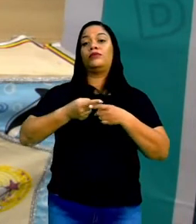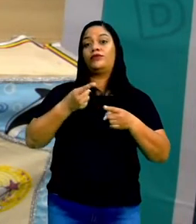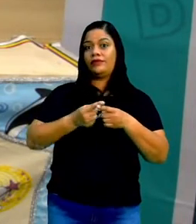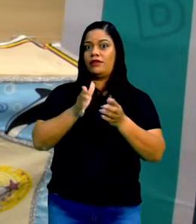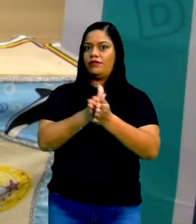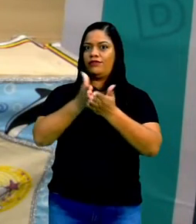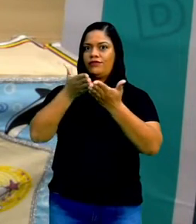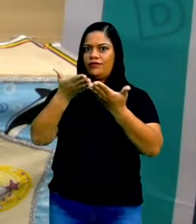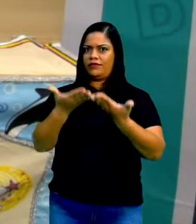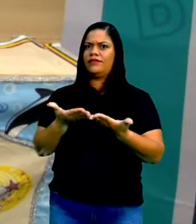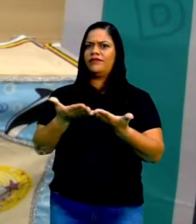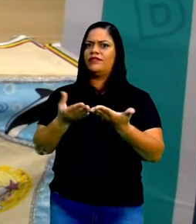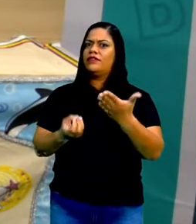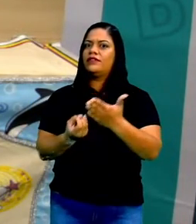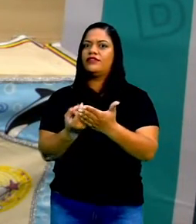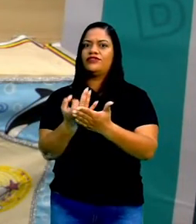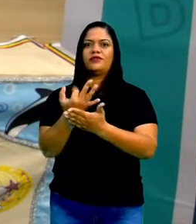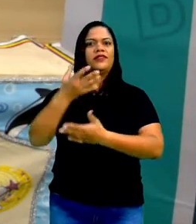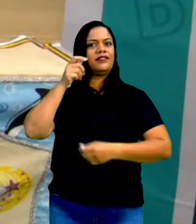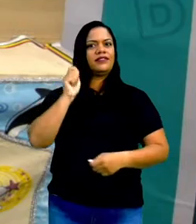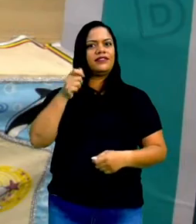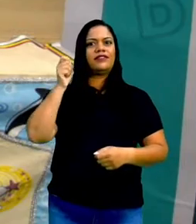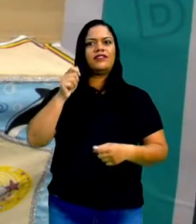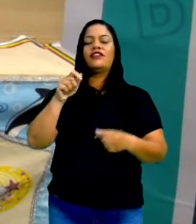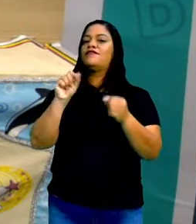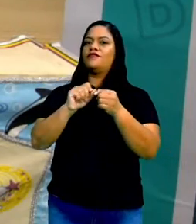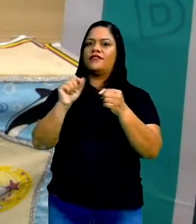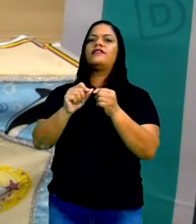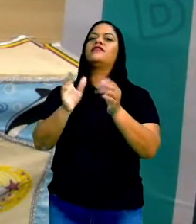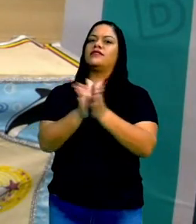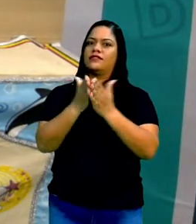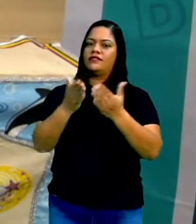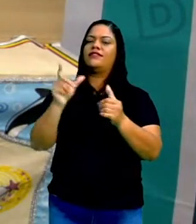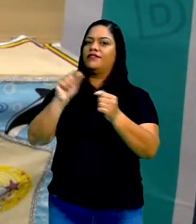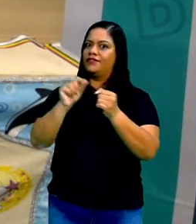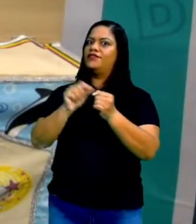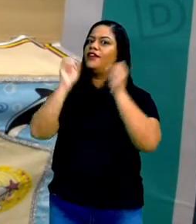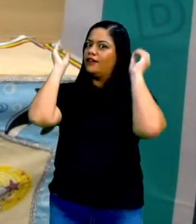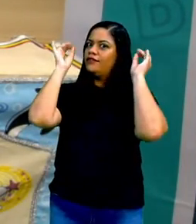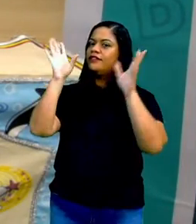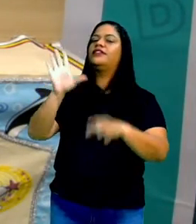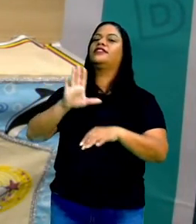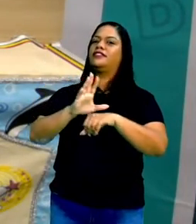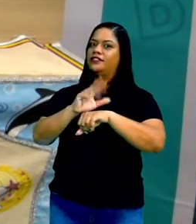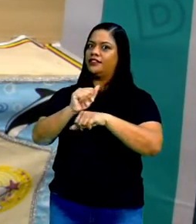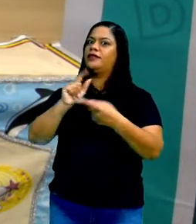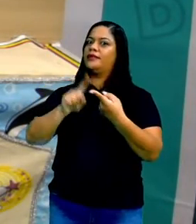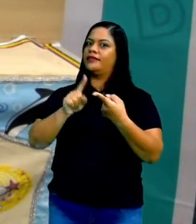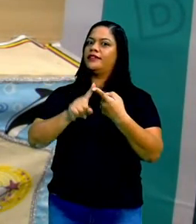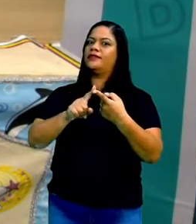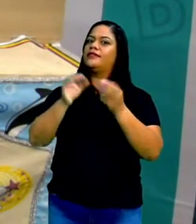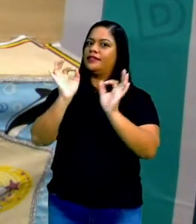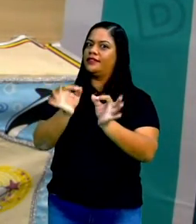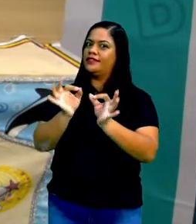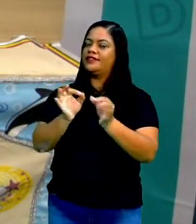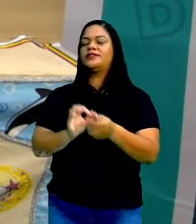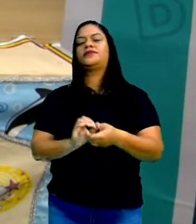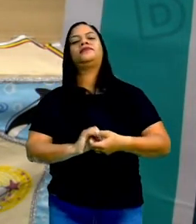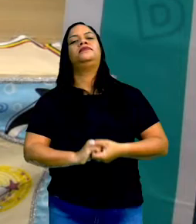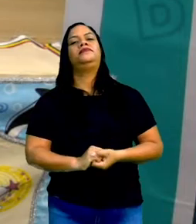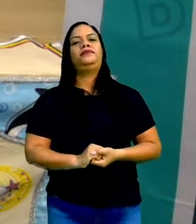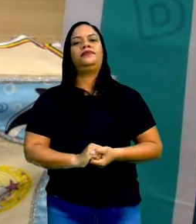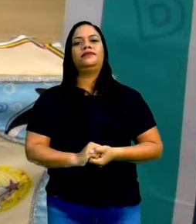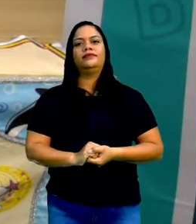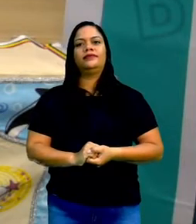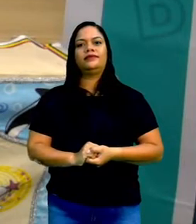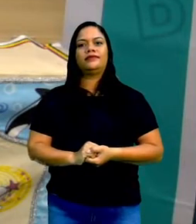nos livros, aparecem as fadas. Eu vou fazer um livro. Tá bom, faz um livro e chama a tia Lê pra participar também, tá? Tá certo. Tá certo.